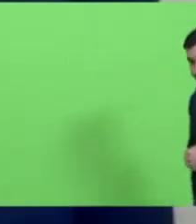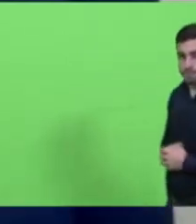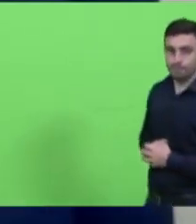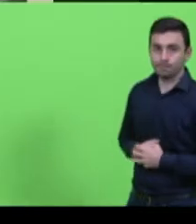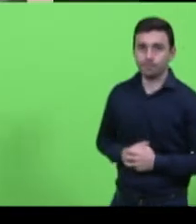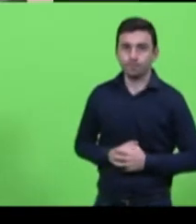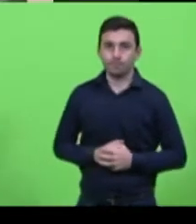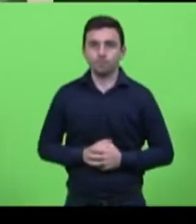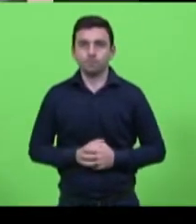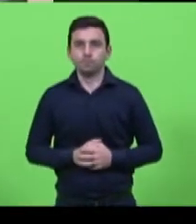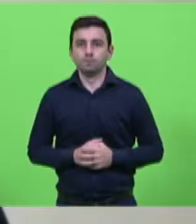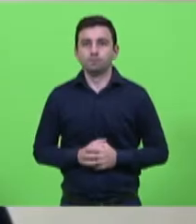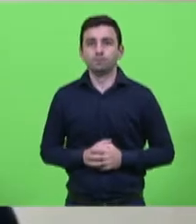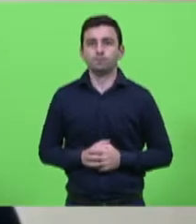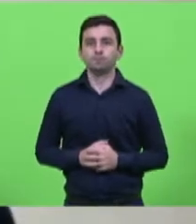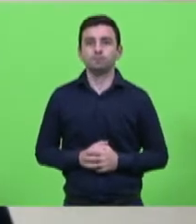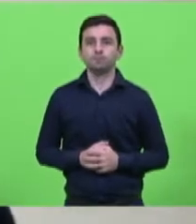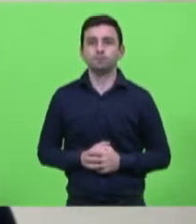obrigado.